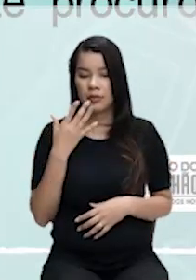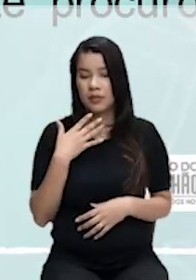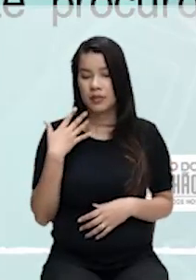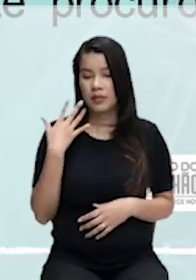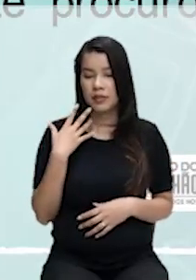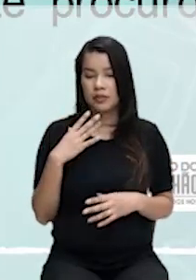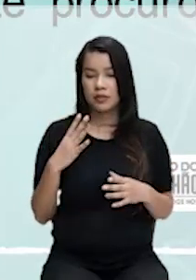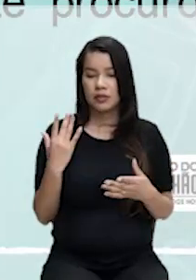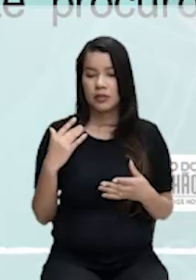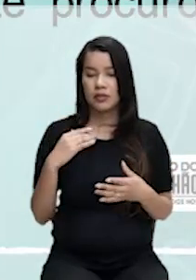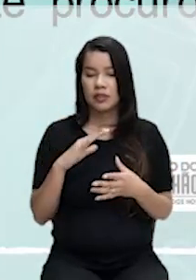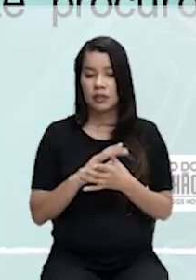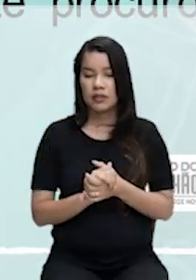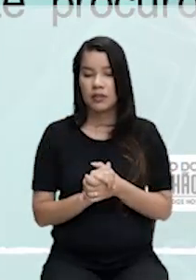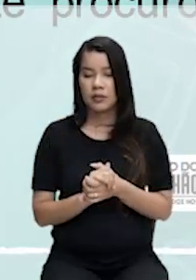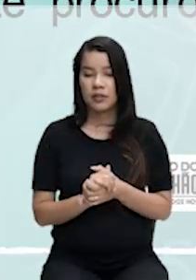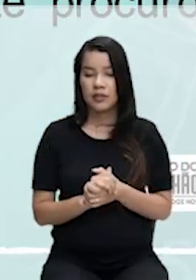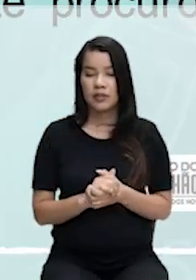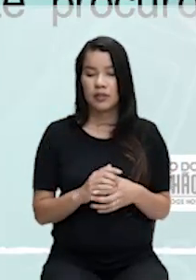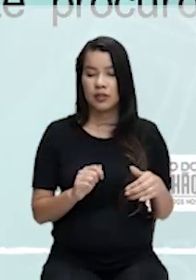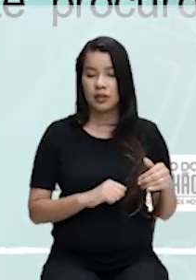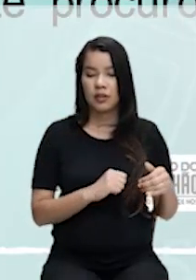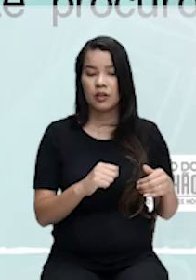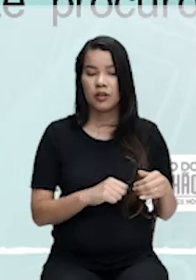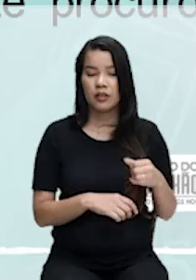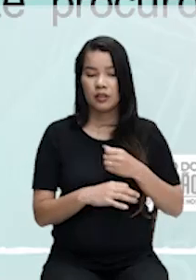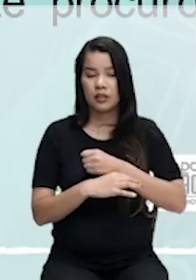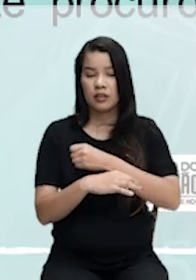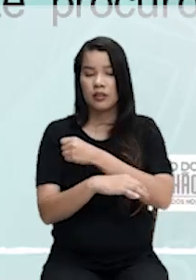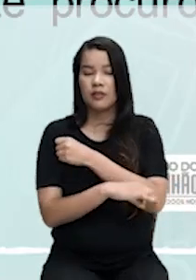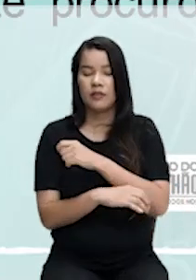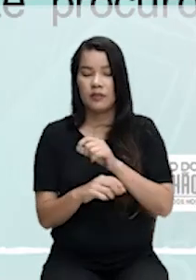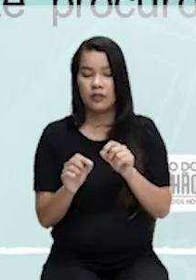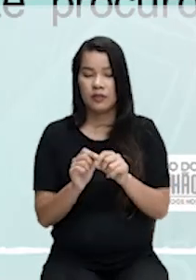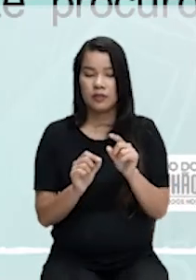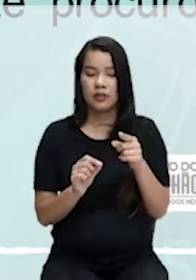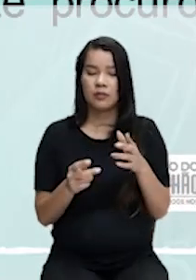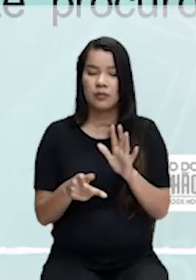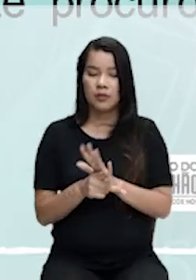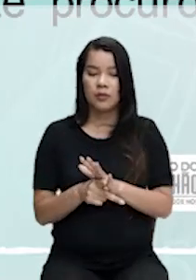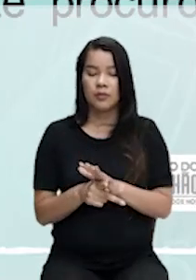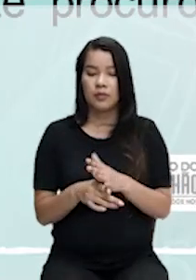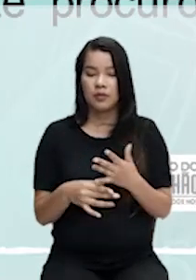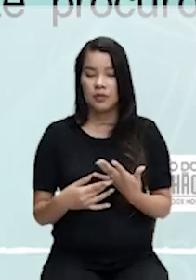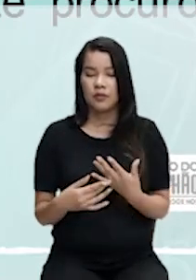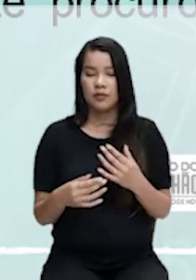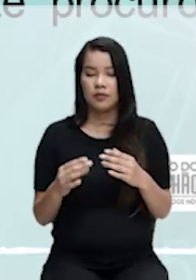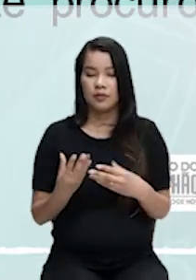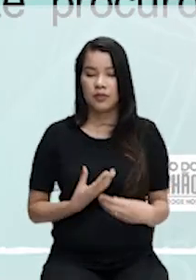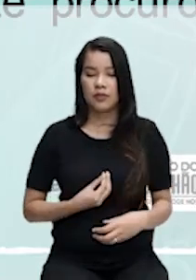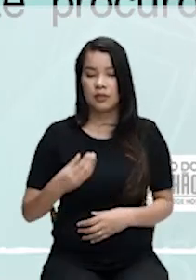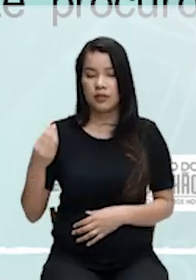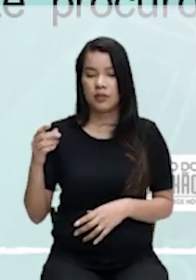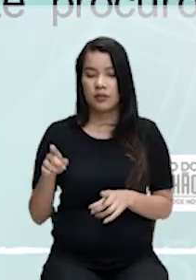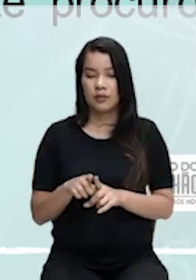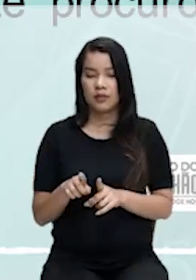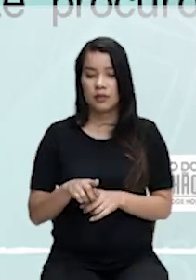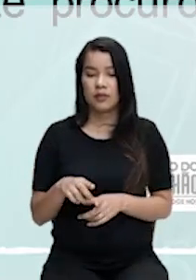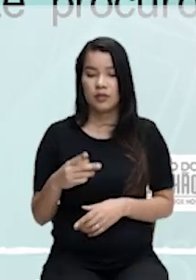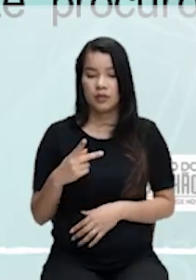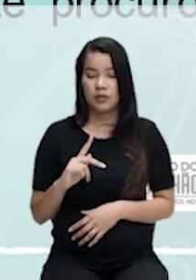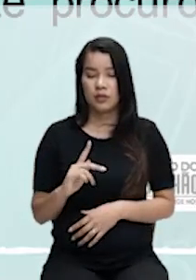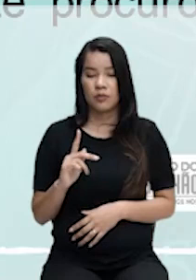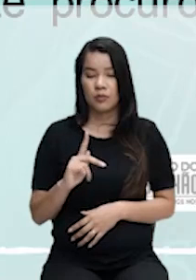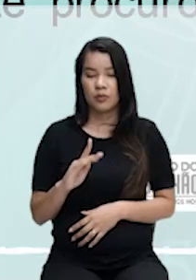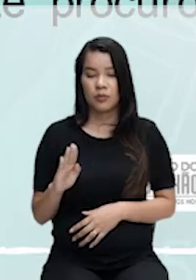arquitetura, faça você mesmo, gadgets, viagens e design. Seu público é majoritariamente feminino em todo